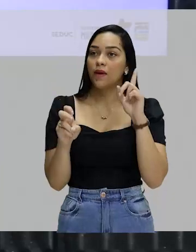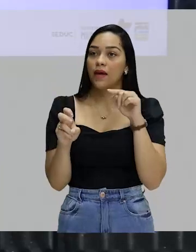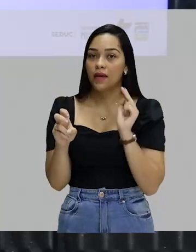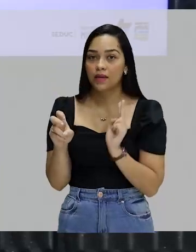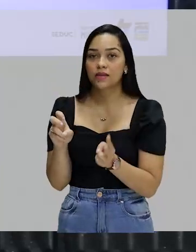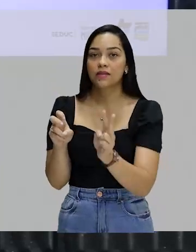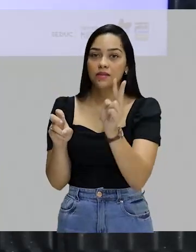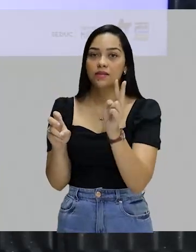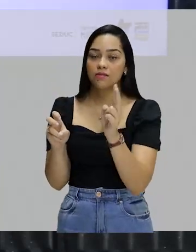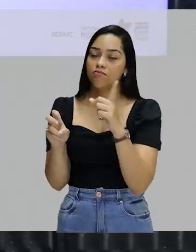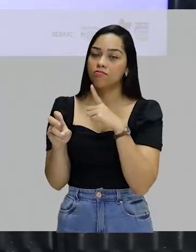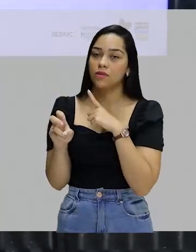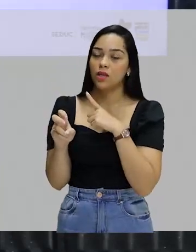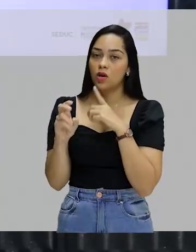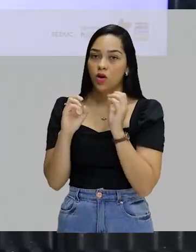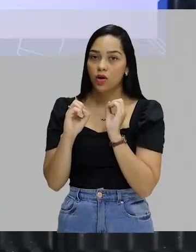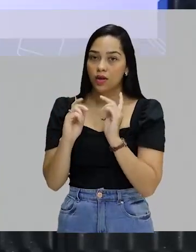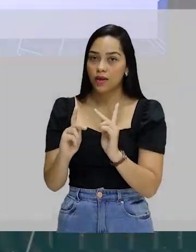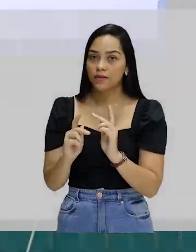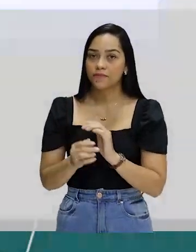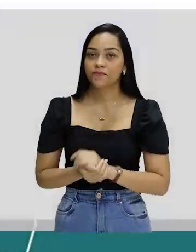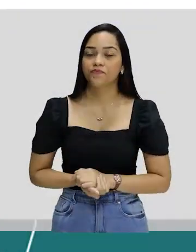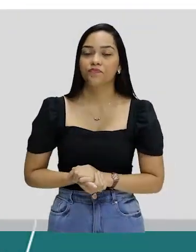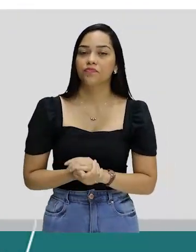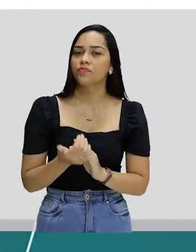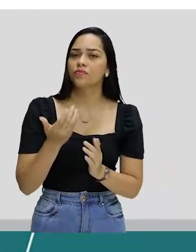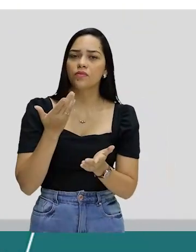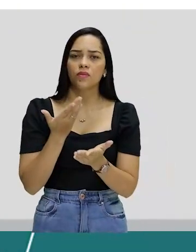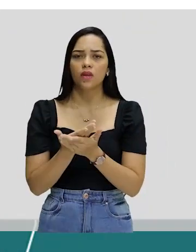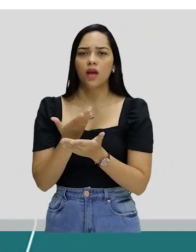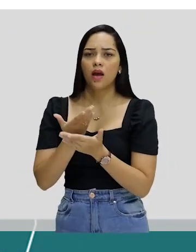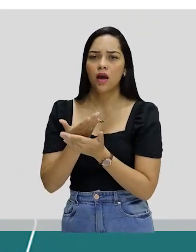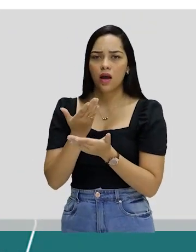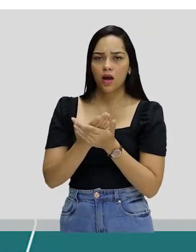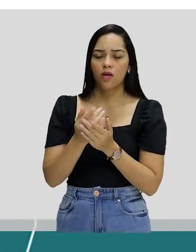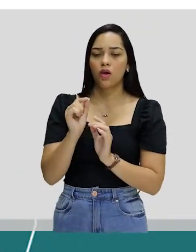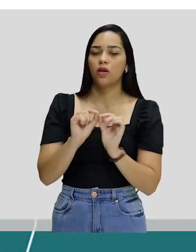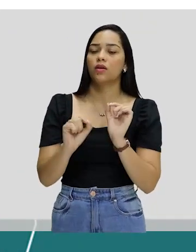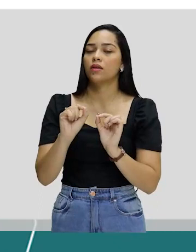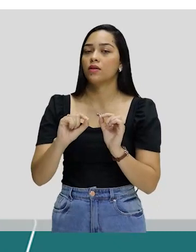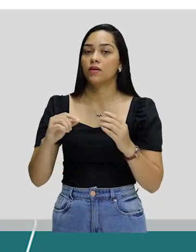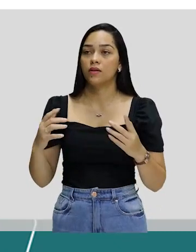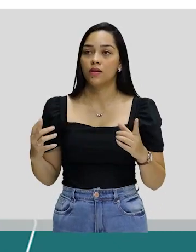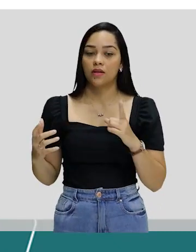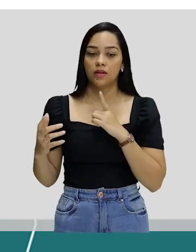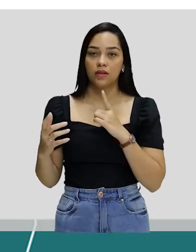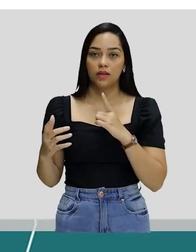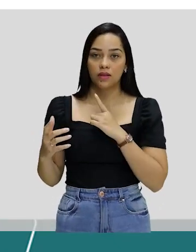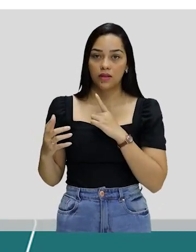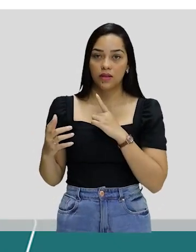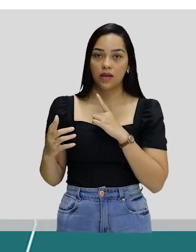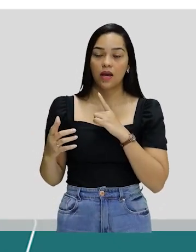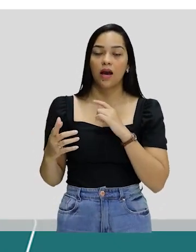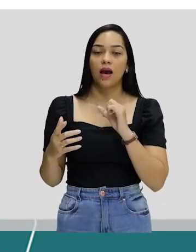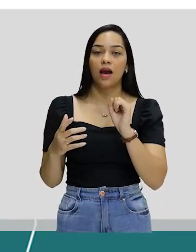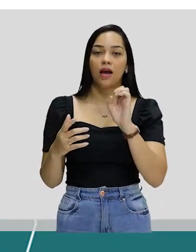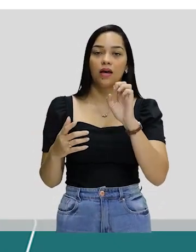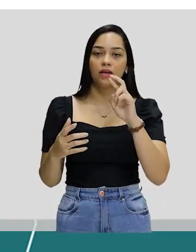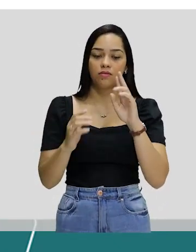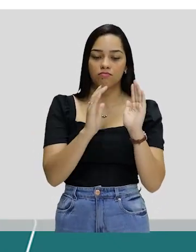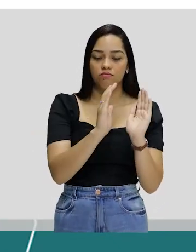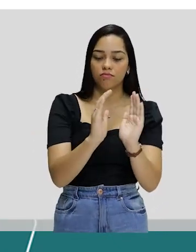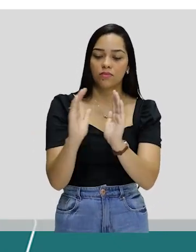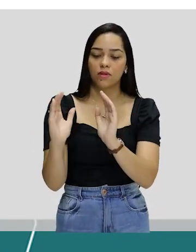sempre recorrente. Show? Na nossa aula, nós vamos trabalhar as séries